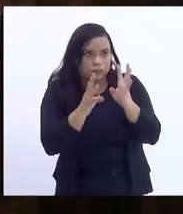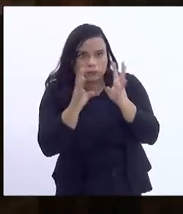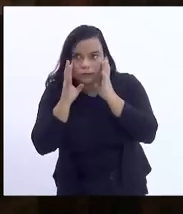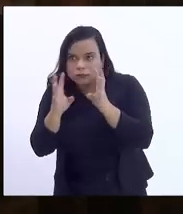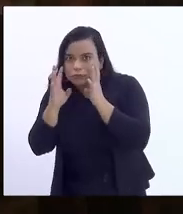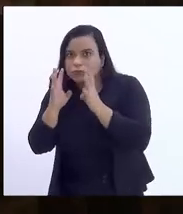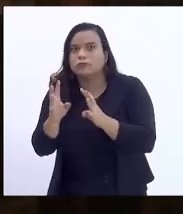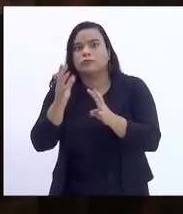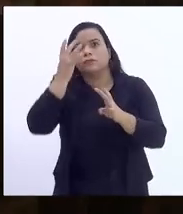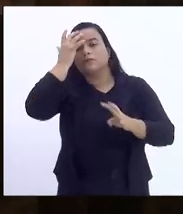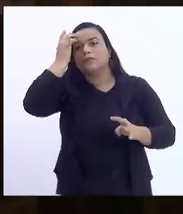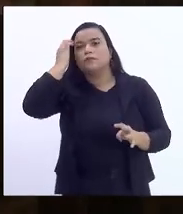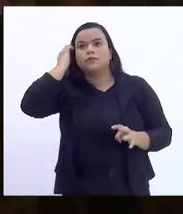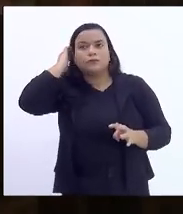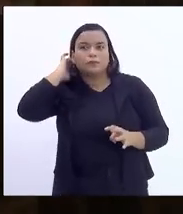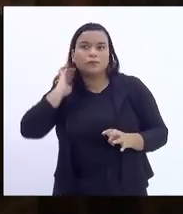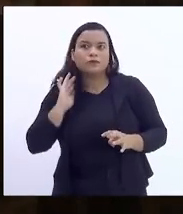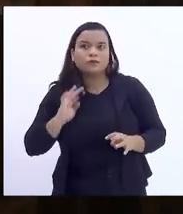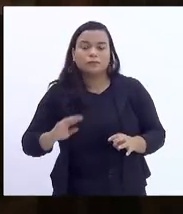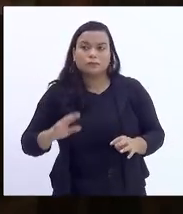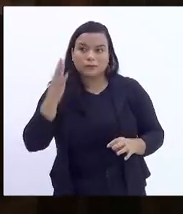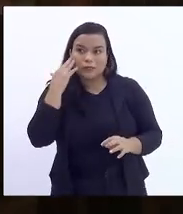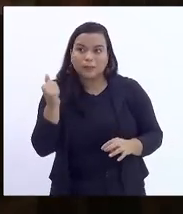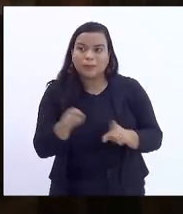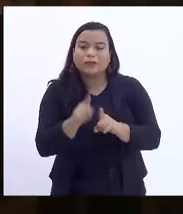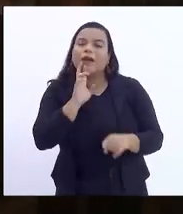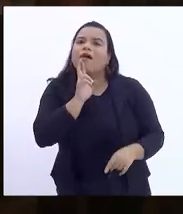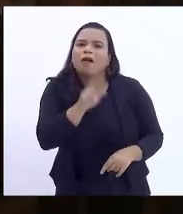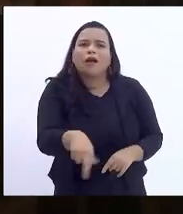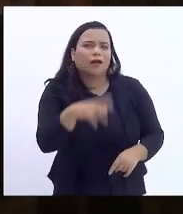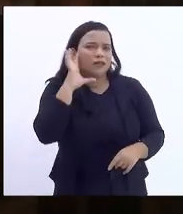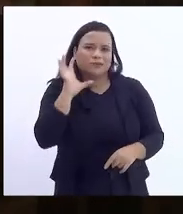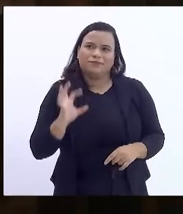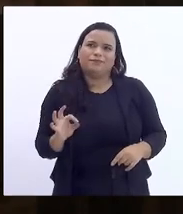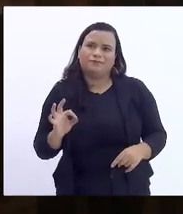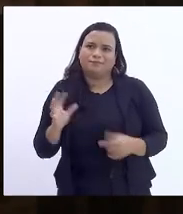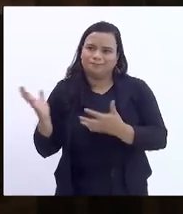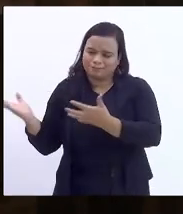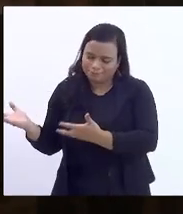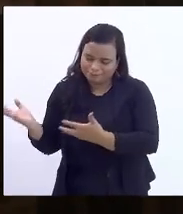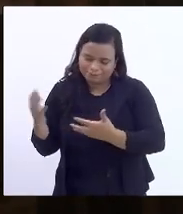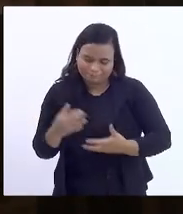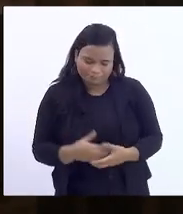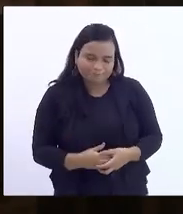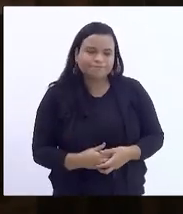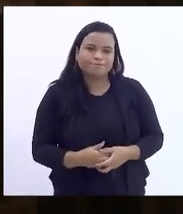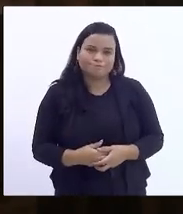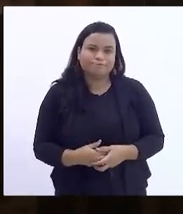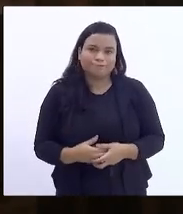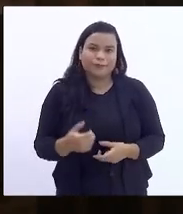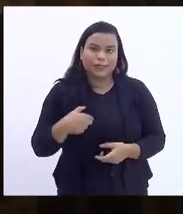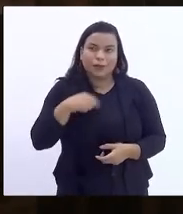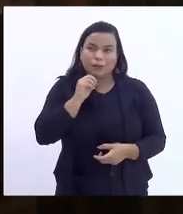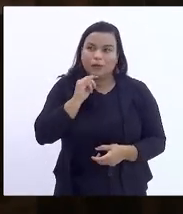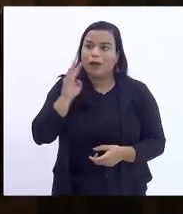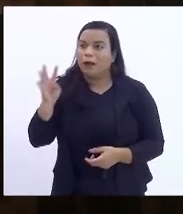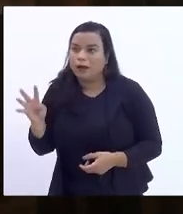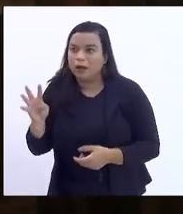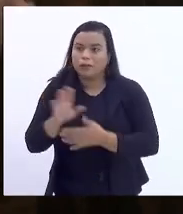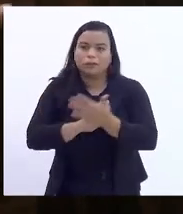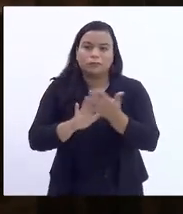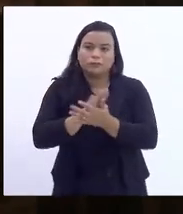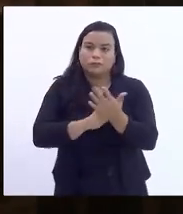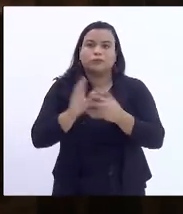críticas e não ter respostas para dar então nem vou dirigir Nenhuma crítica A